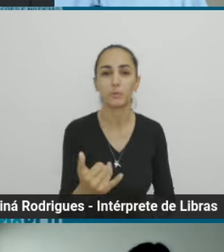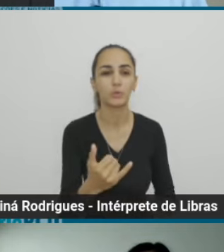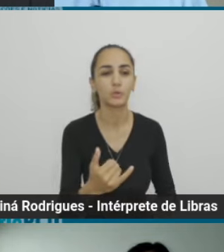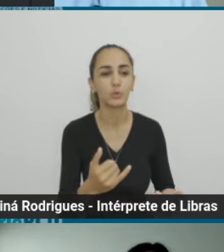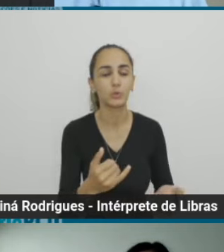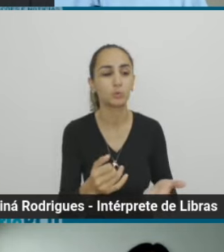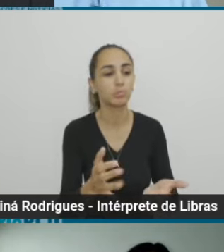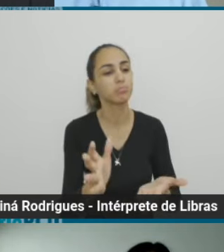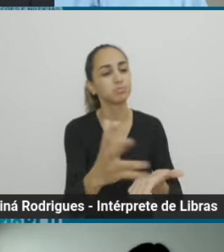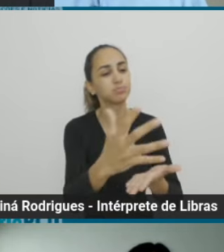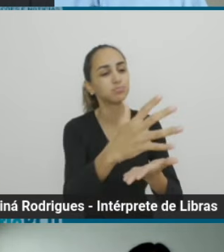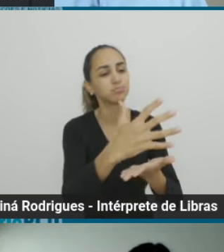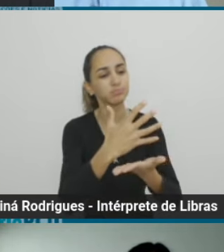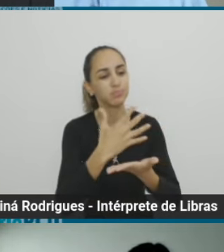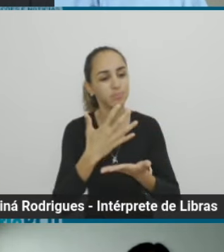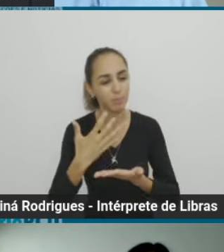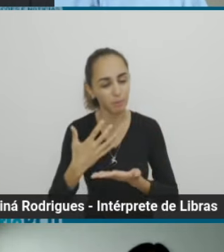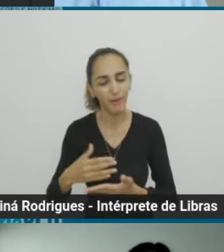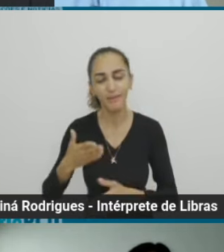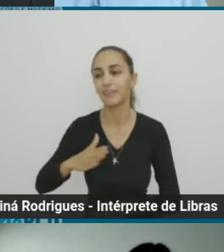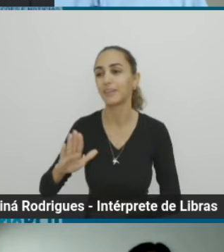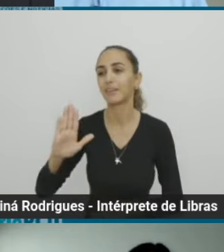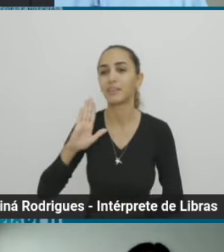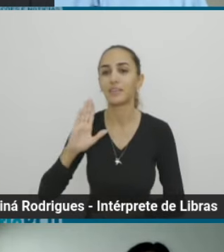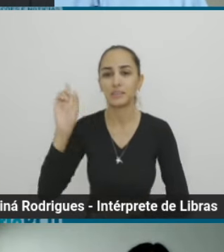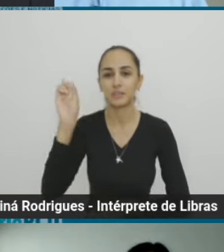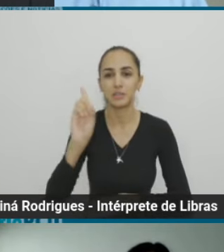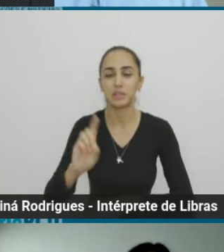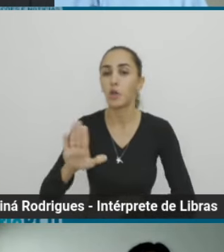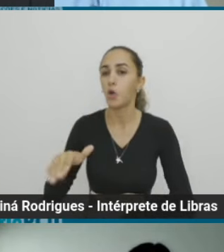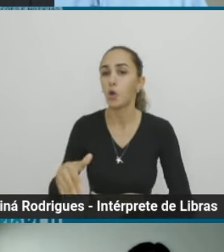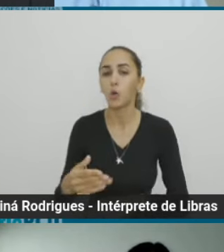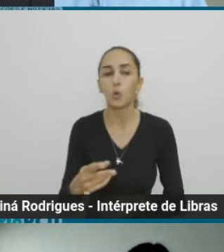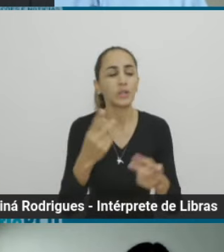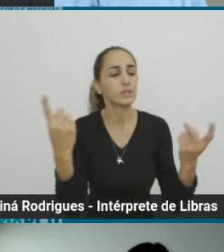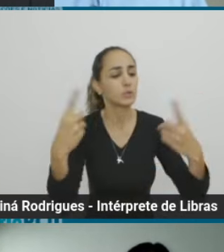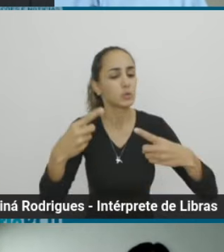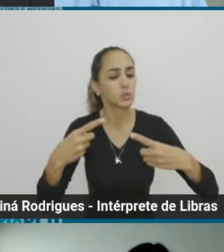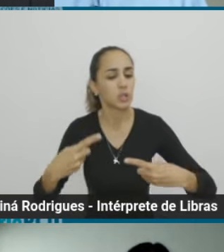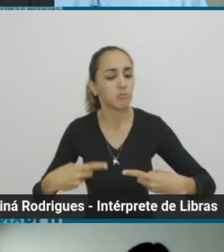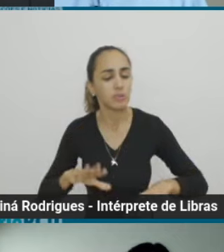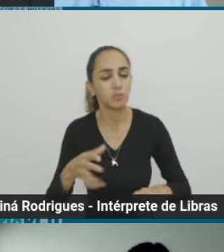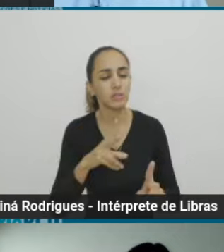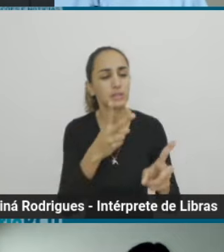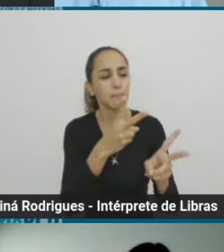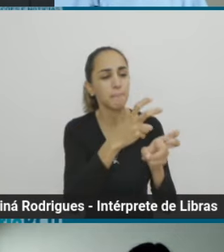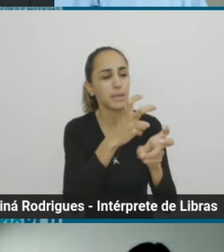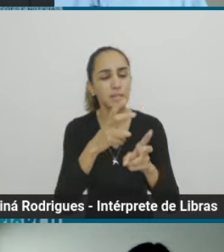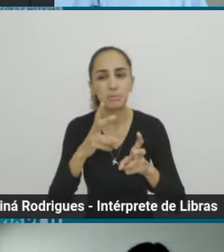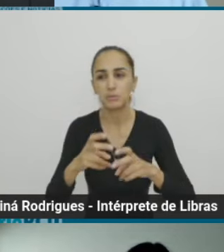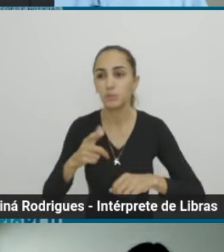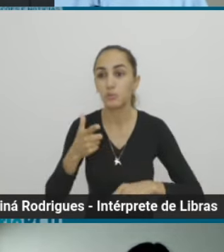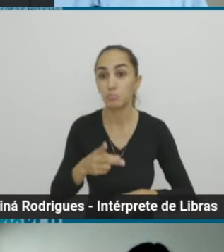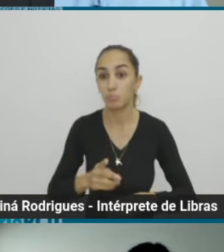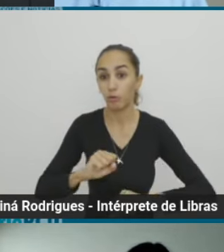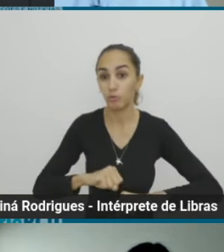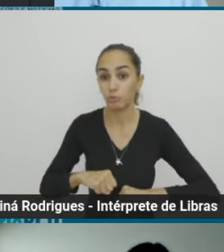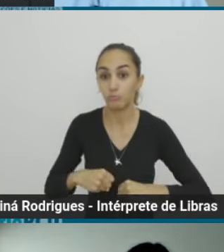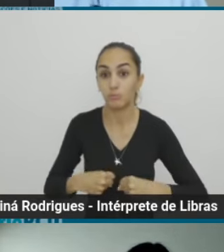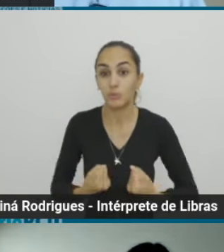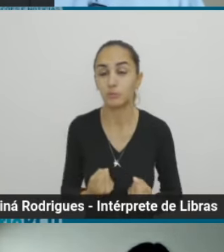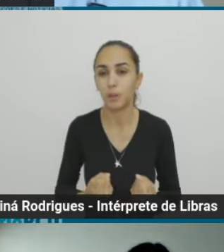candidatos, candidatas com deficiência, quais foram as perspectivas, os desafios para que a gente possa continuar nesse esforço, aprimorar a